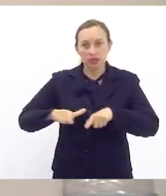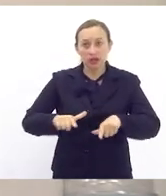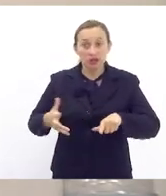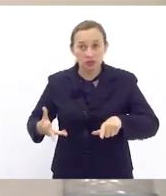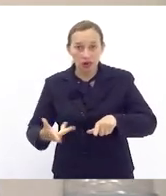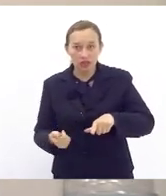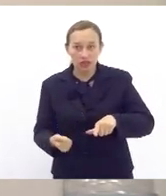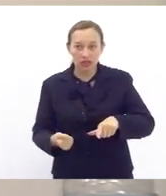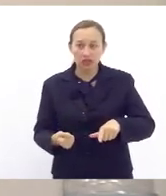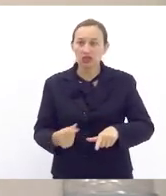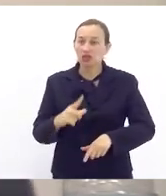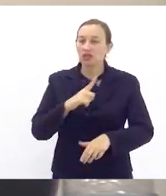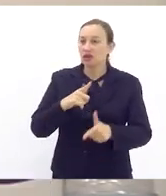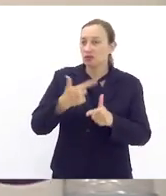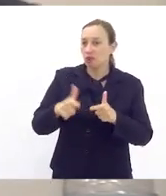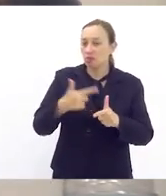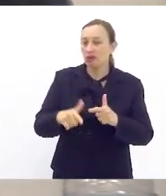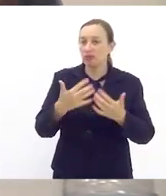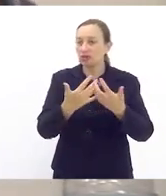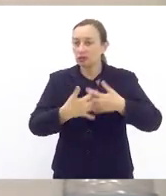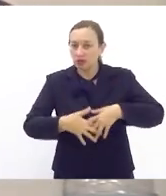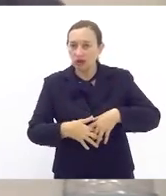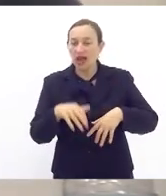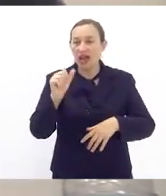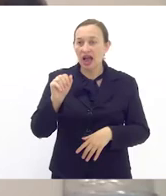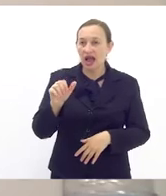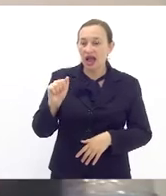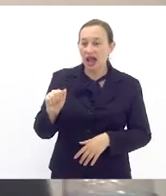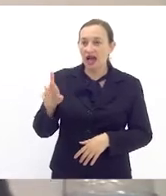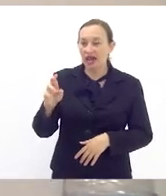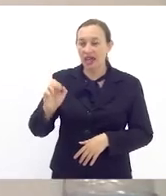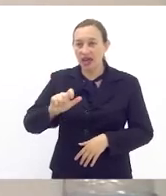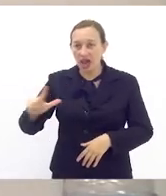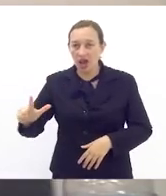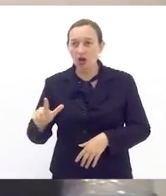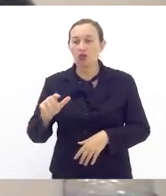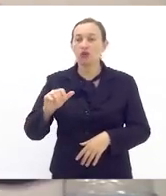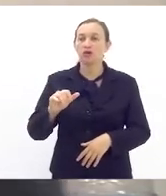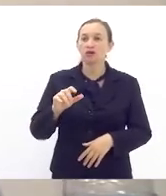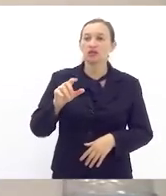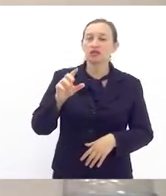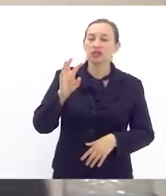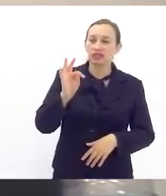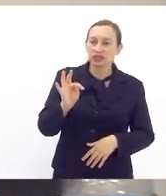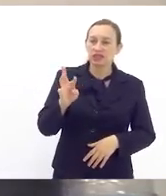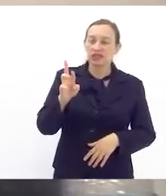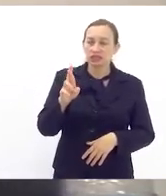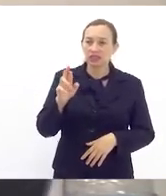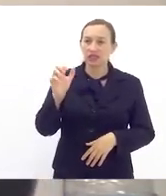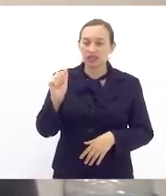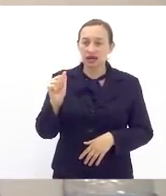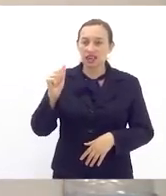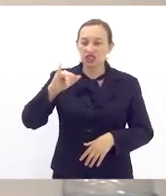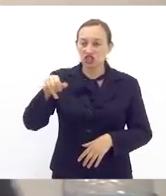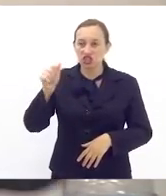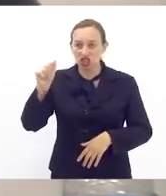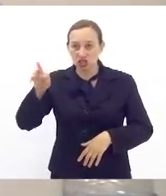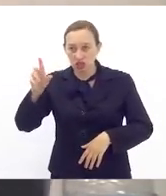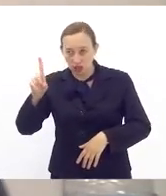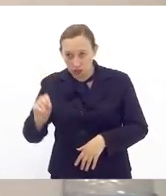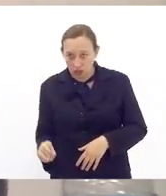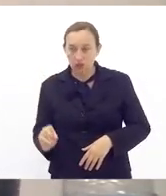a gente teve problemas em Petrópolis Areal São José do Vale do Rio Preto Trajano de Moraes Magé Paraíba do Sul